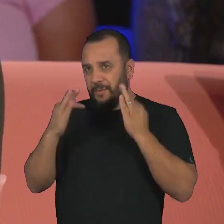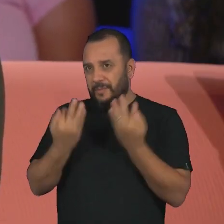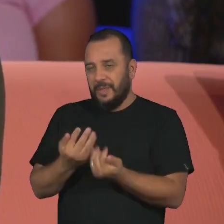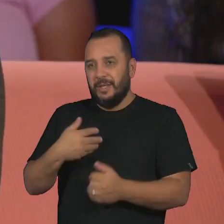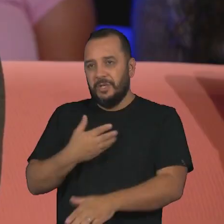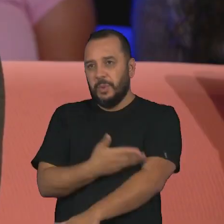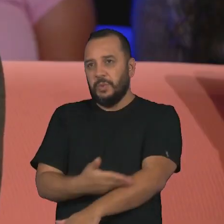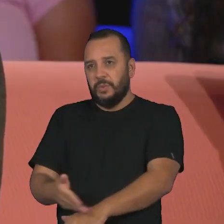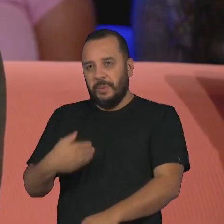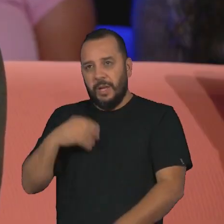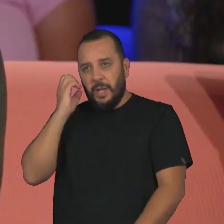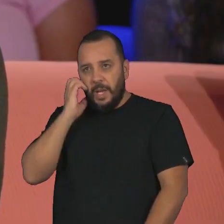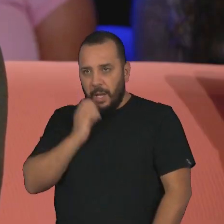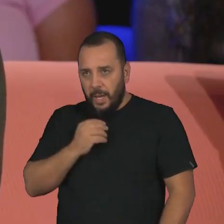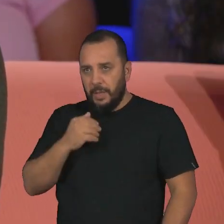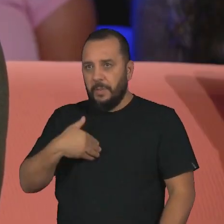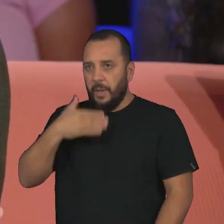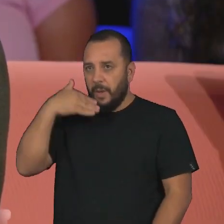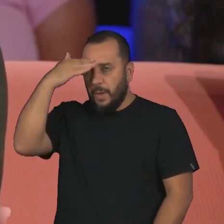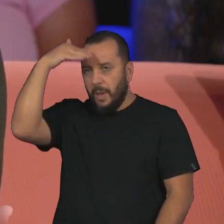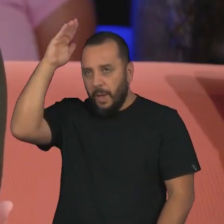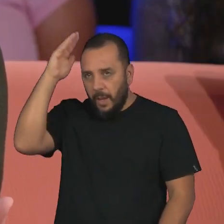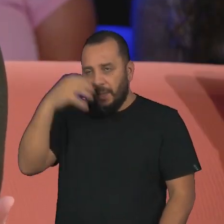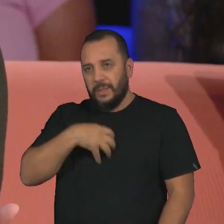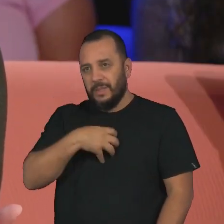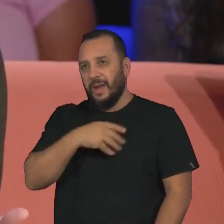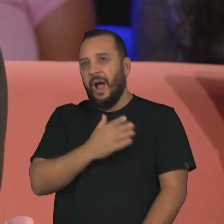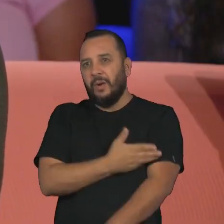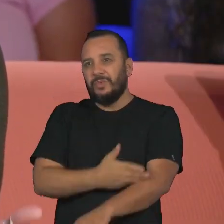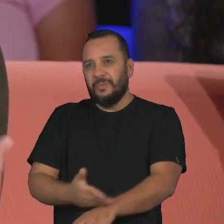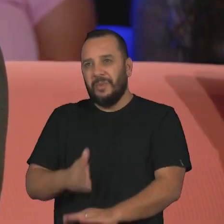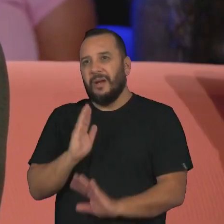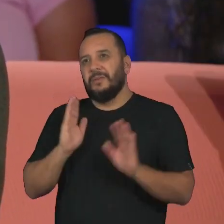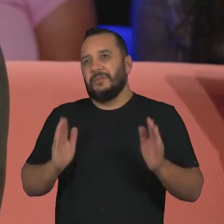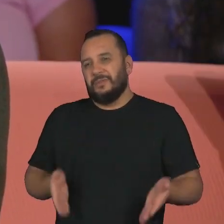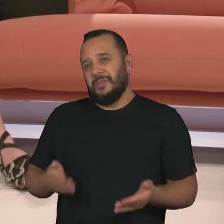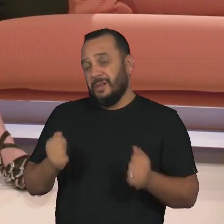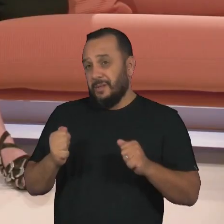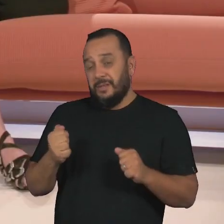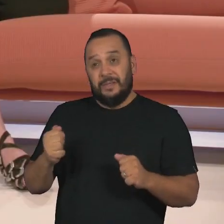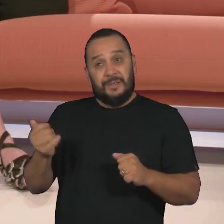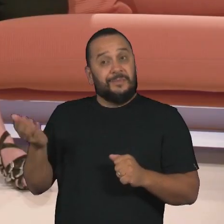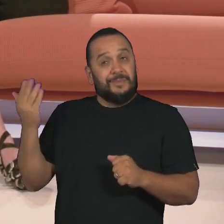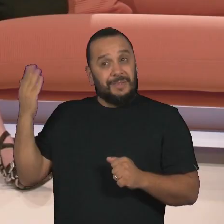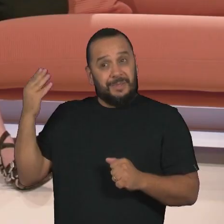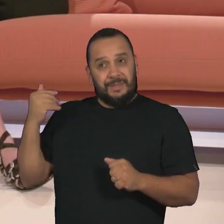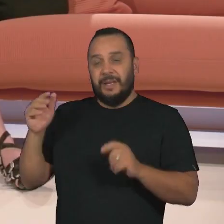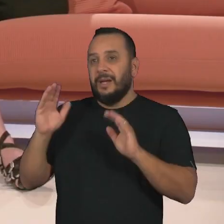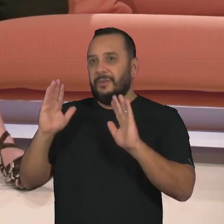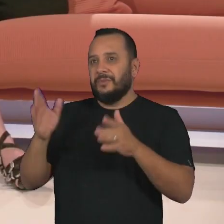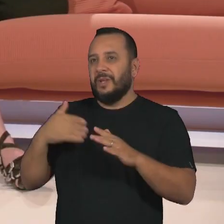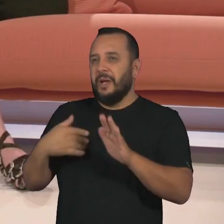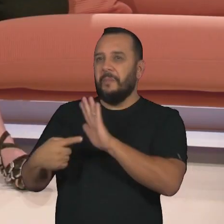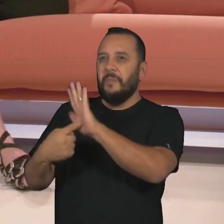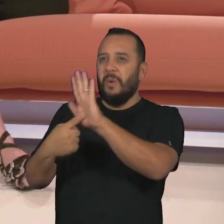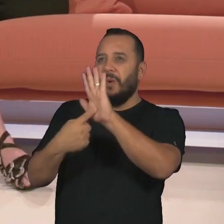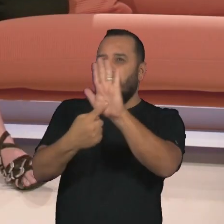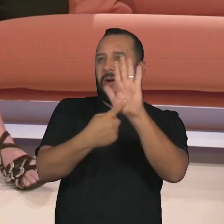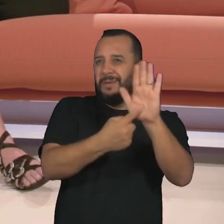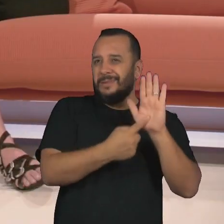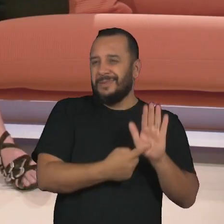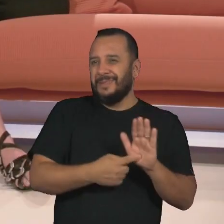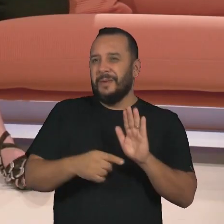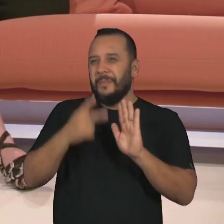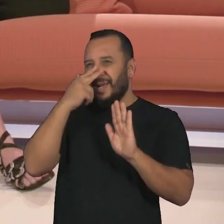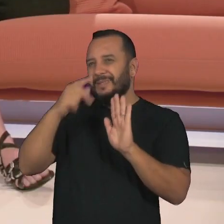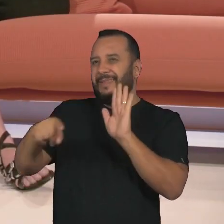hábitos árabes e a forma como a cultura árabe era exportada, depois, inclusive, do 11 de setembro, era muito nociva para